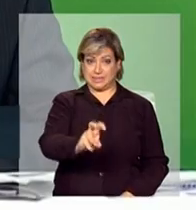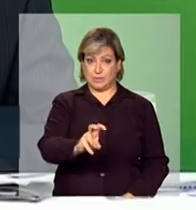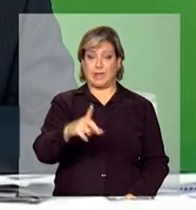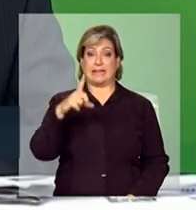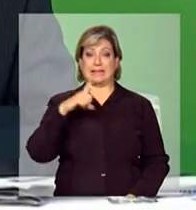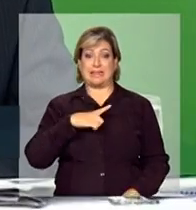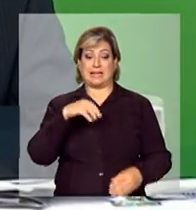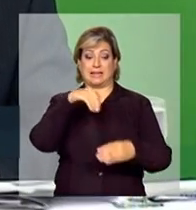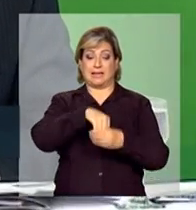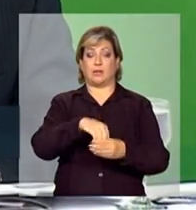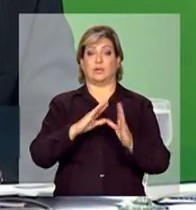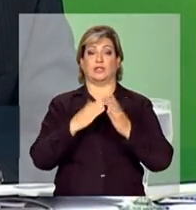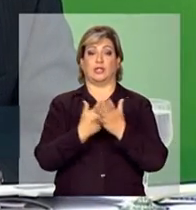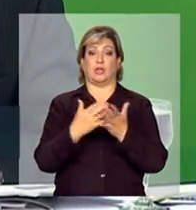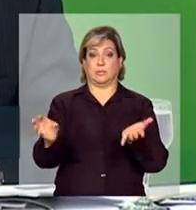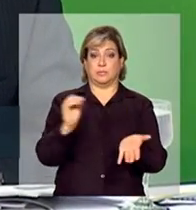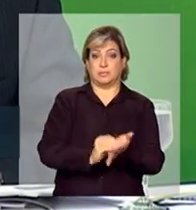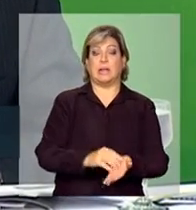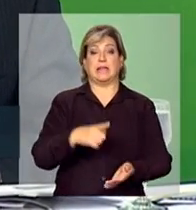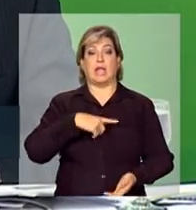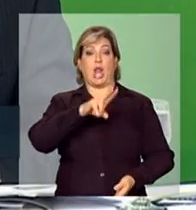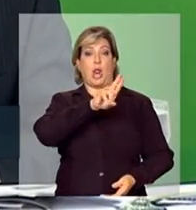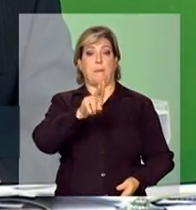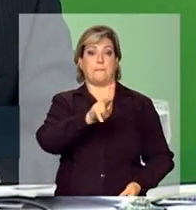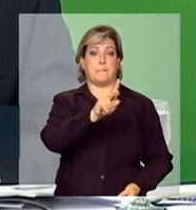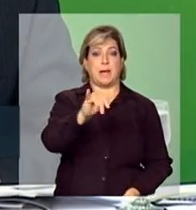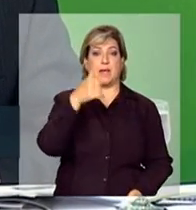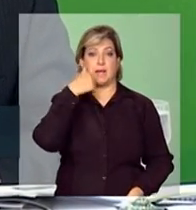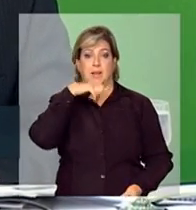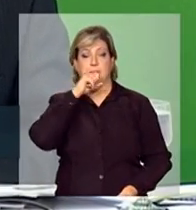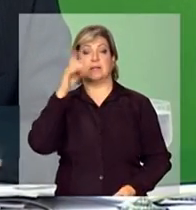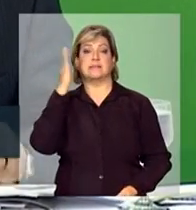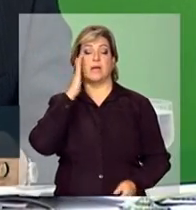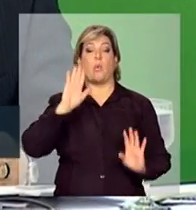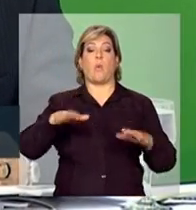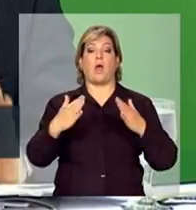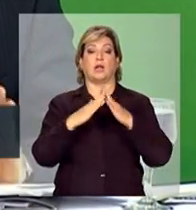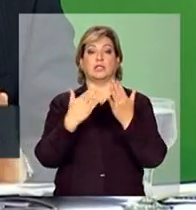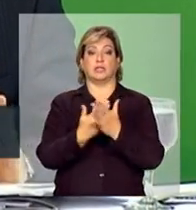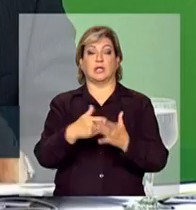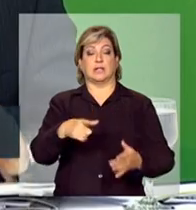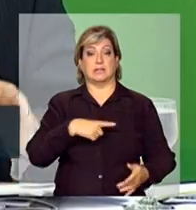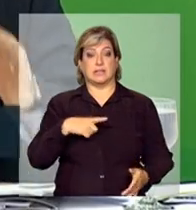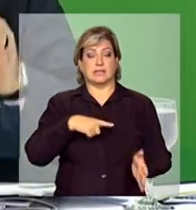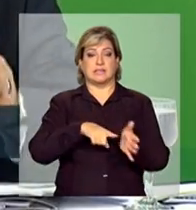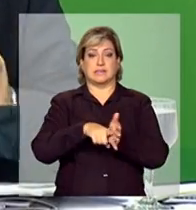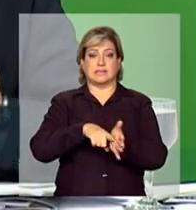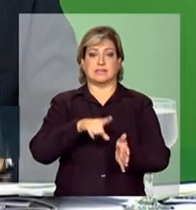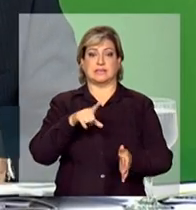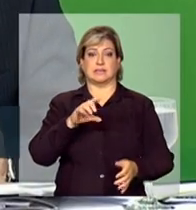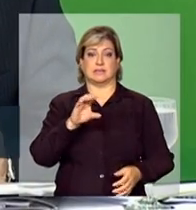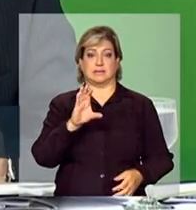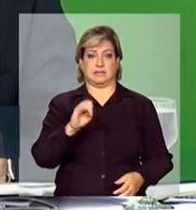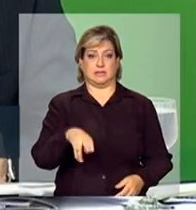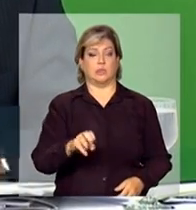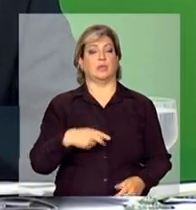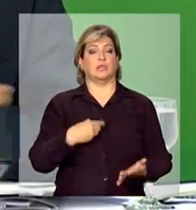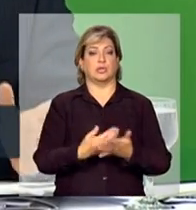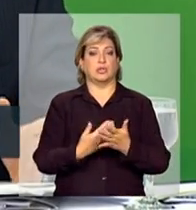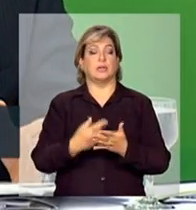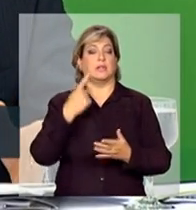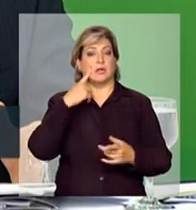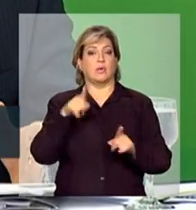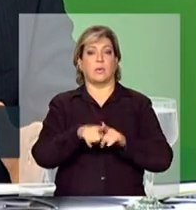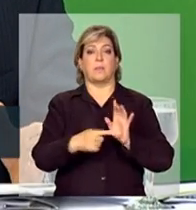tenho o nome delas Tenho pai e a mãe sei qual é a escola e o senso escolar apresenta eles retiraram da análise